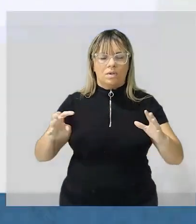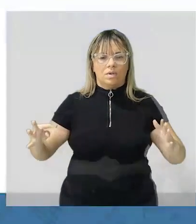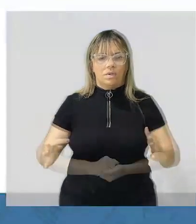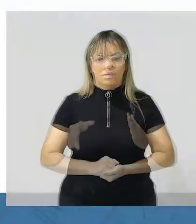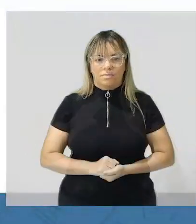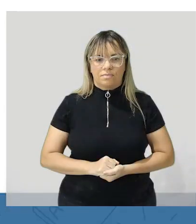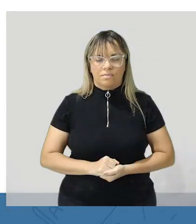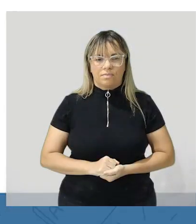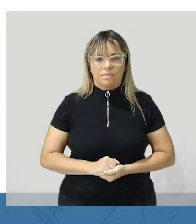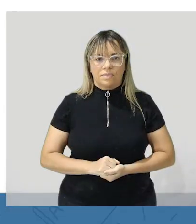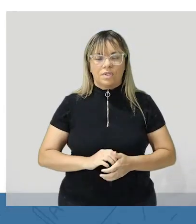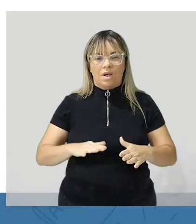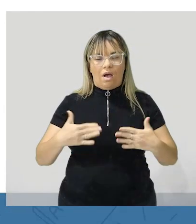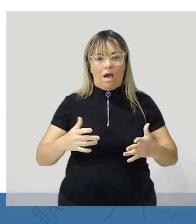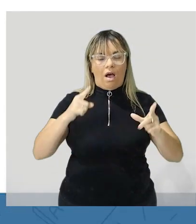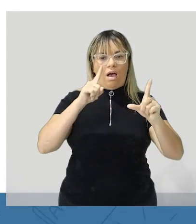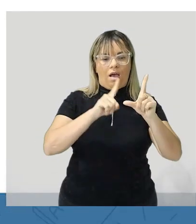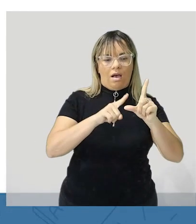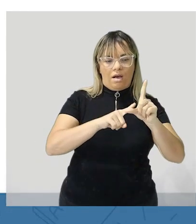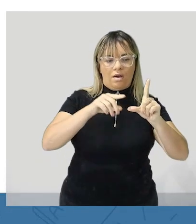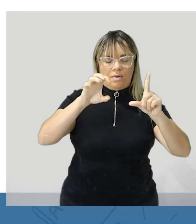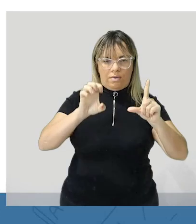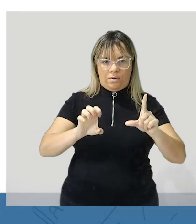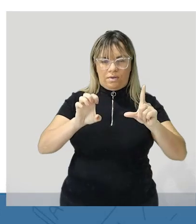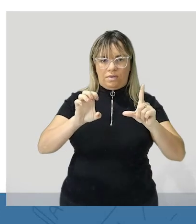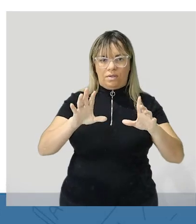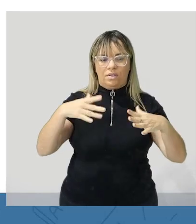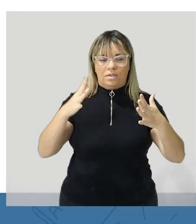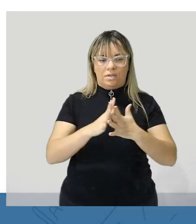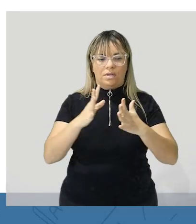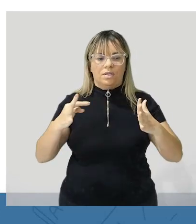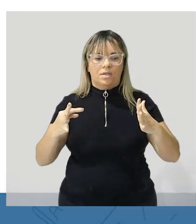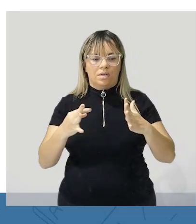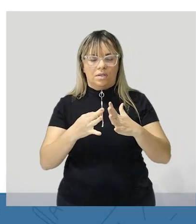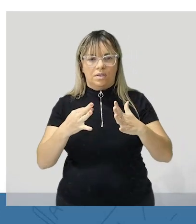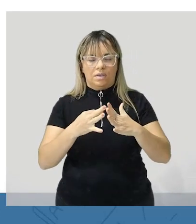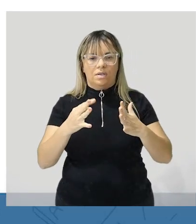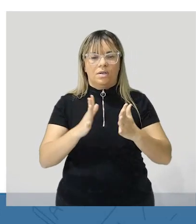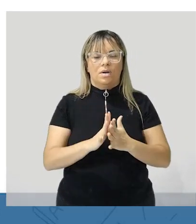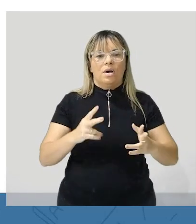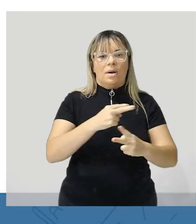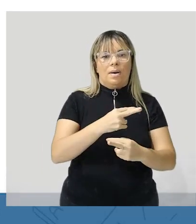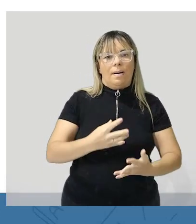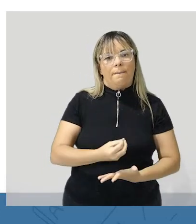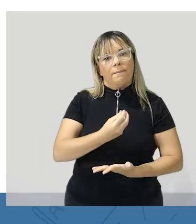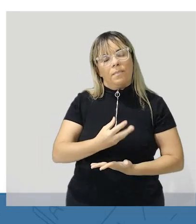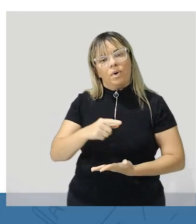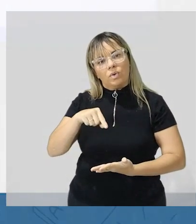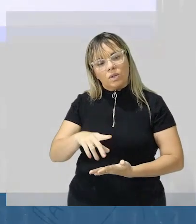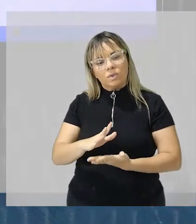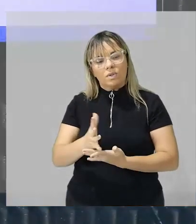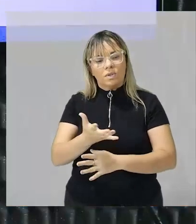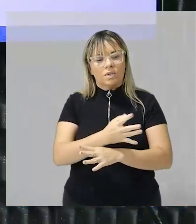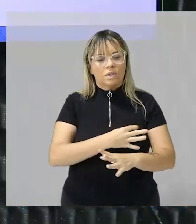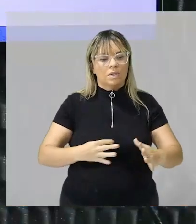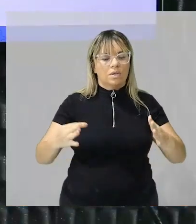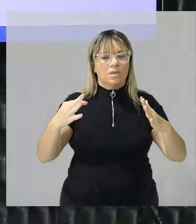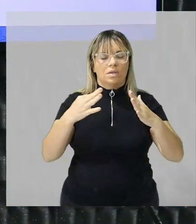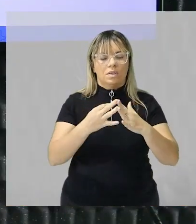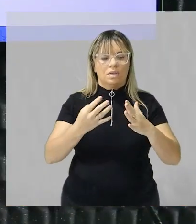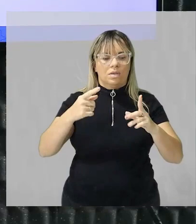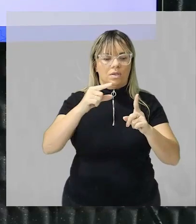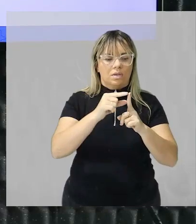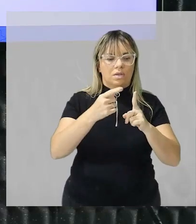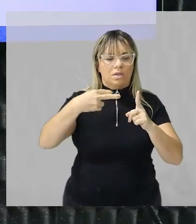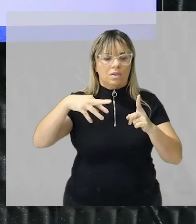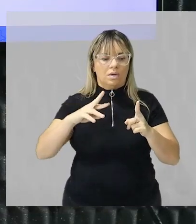transgênica. Vai ser a letra E, pessoal, transgenia. Então, organismos transgênicos. O termo trans